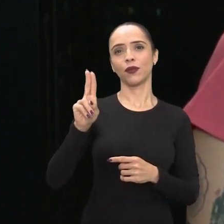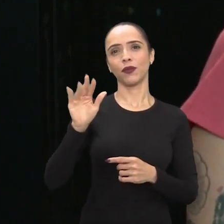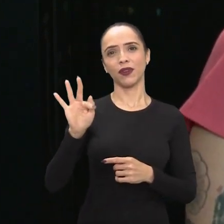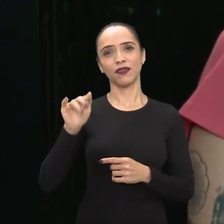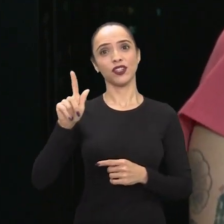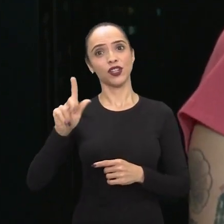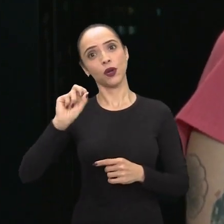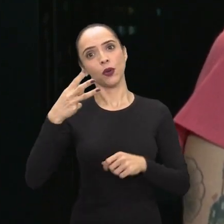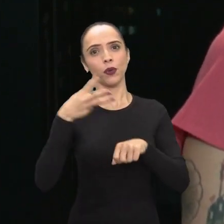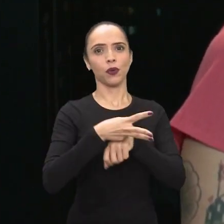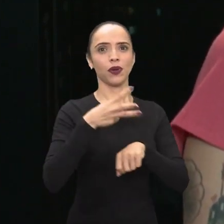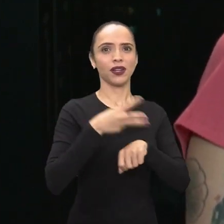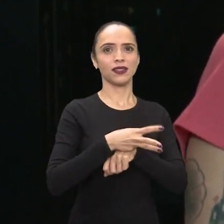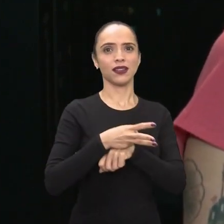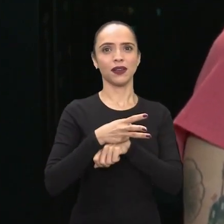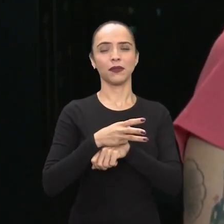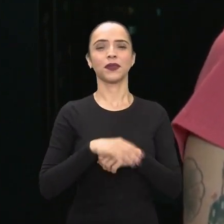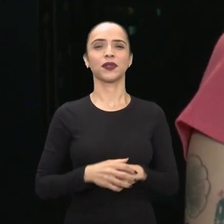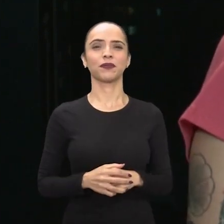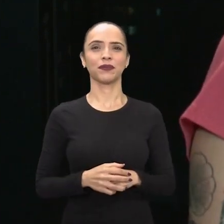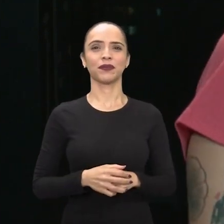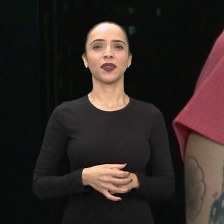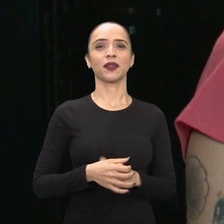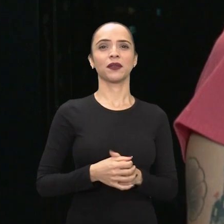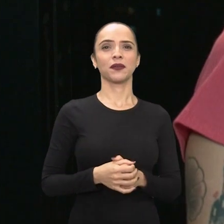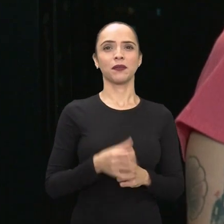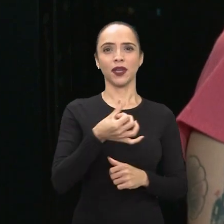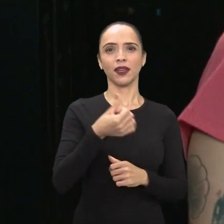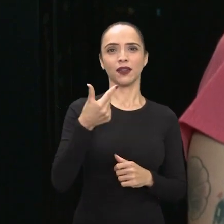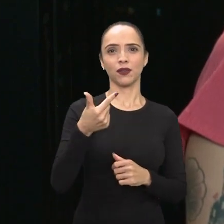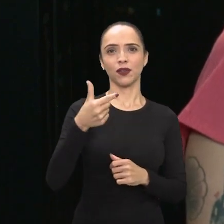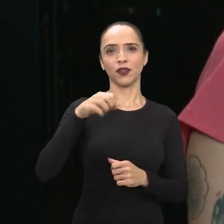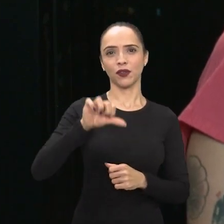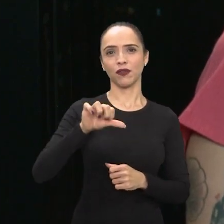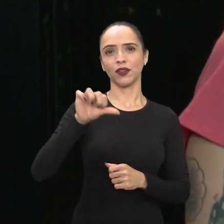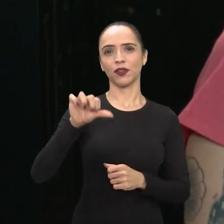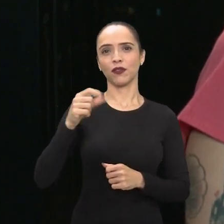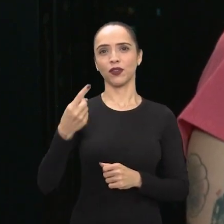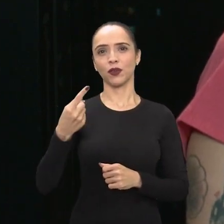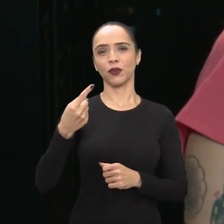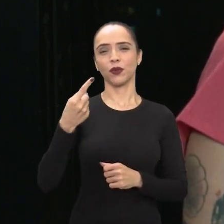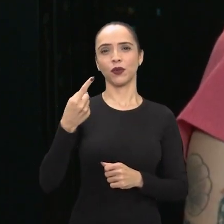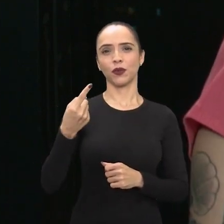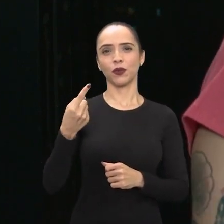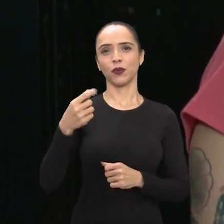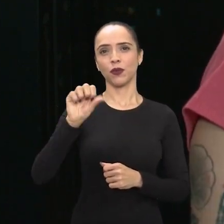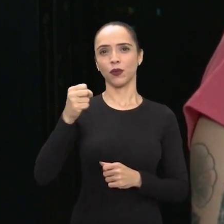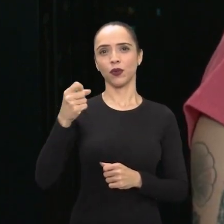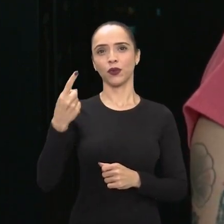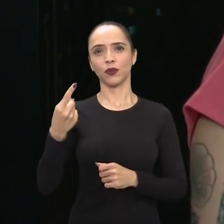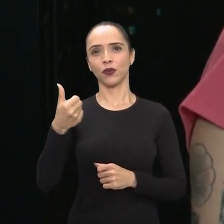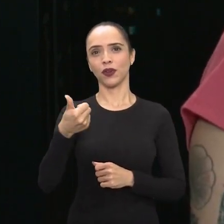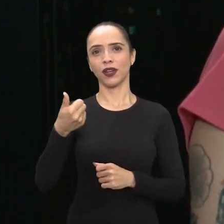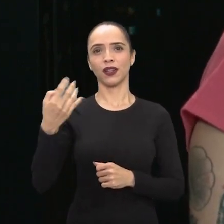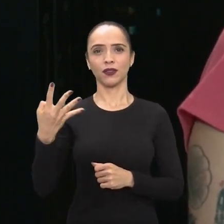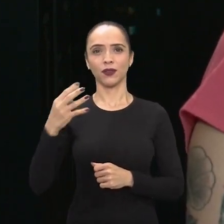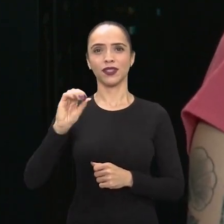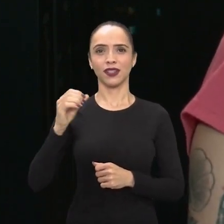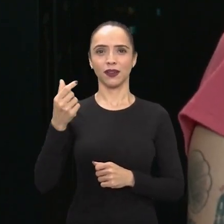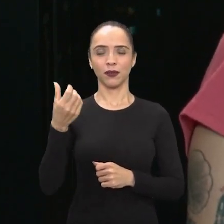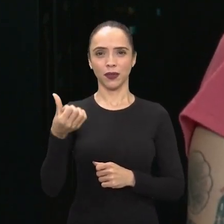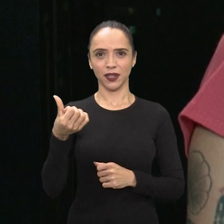então pelo WhatsApp o nosso número 62 99181-14-0662 99181